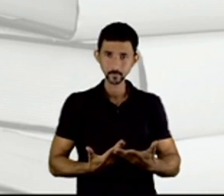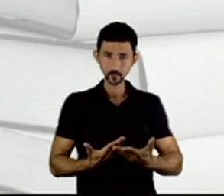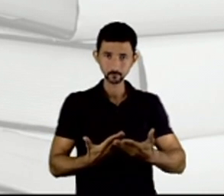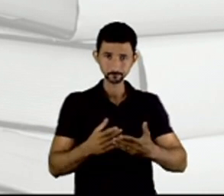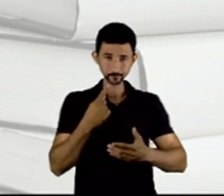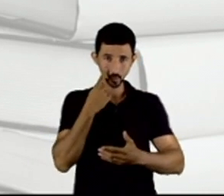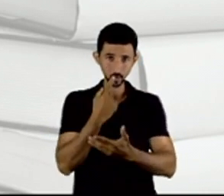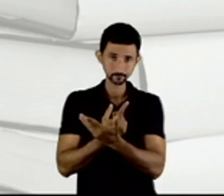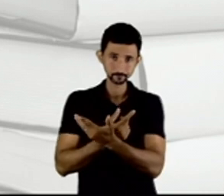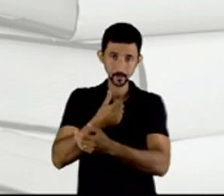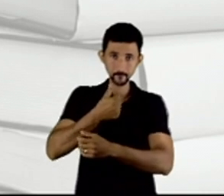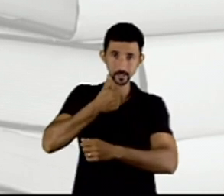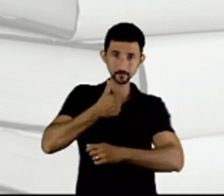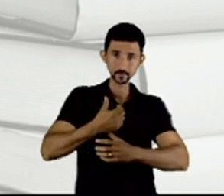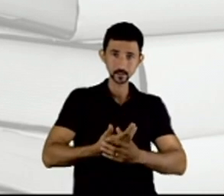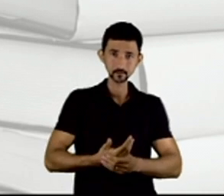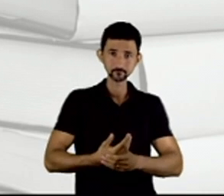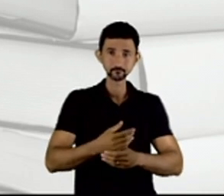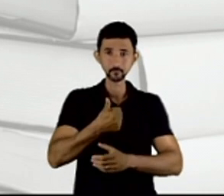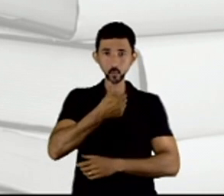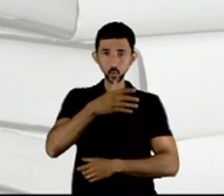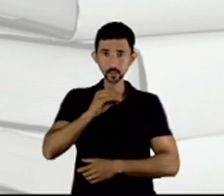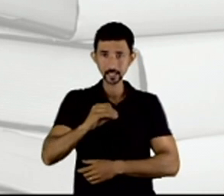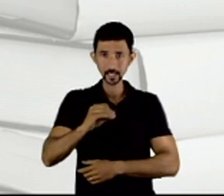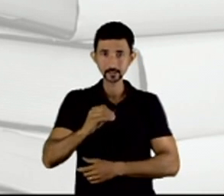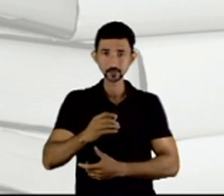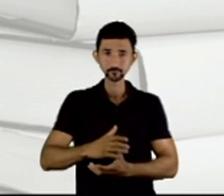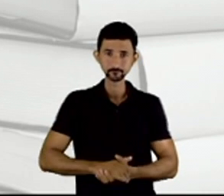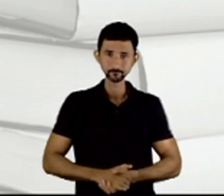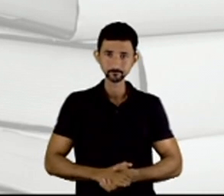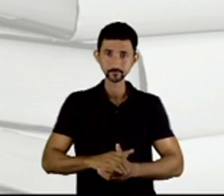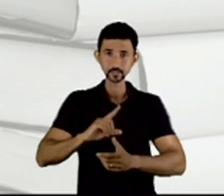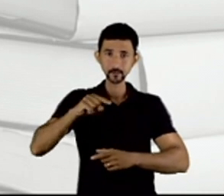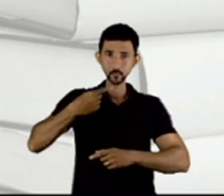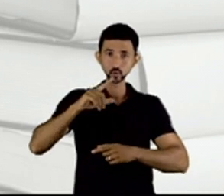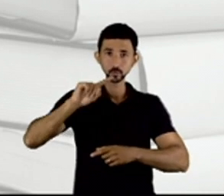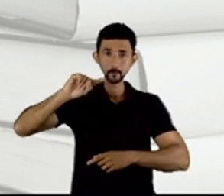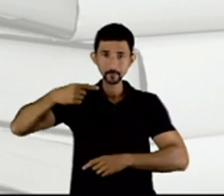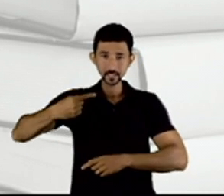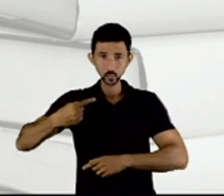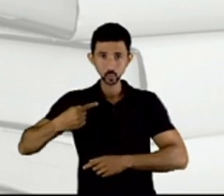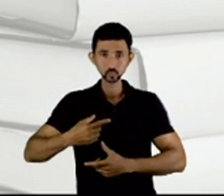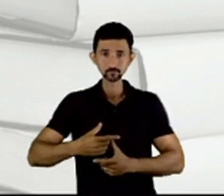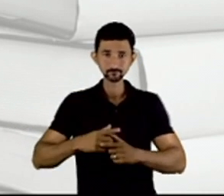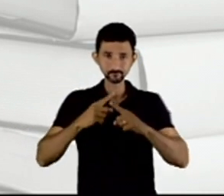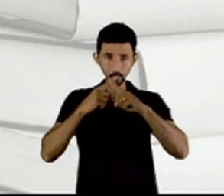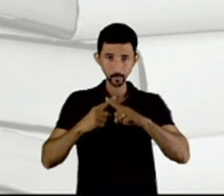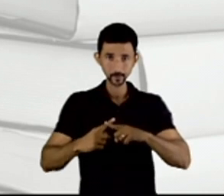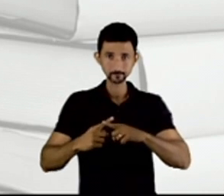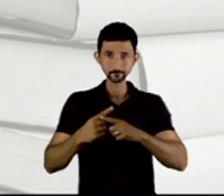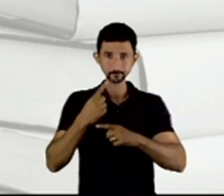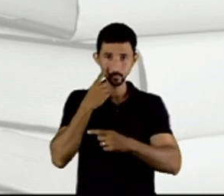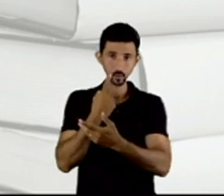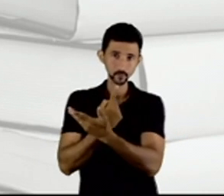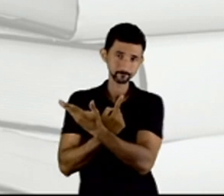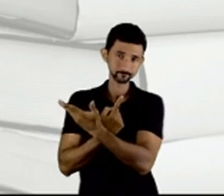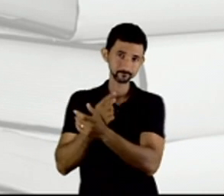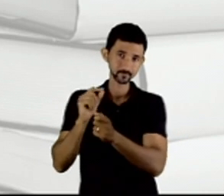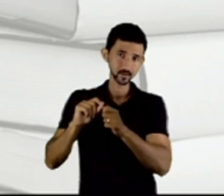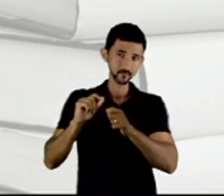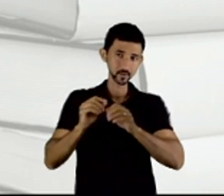Então, a primeira multipliquei por 10, certo? Depois multipliquei por 1000. Observa o que foi feito